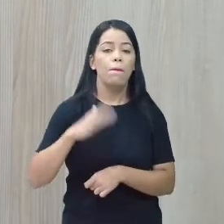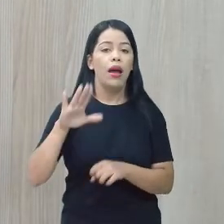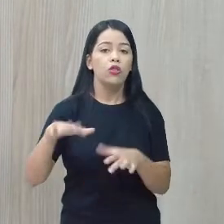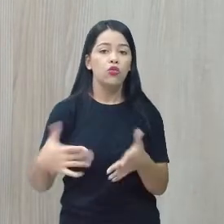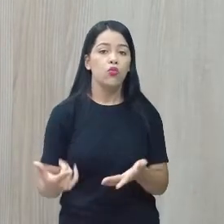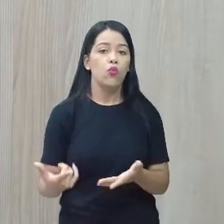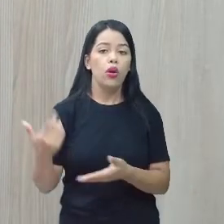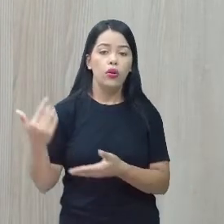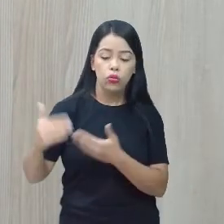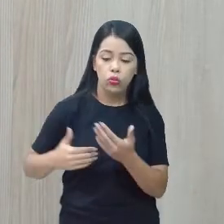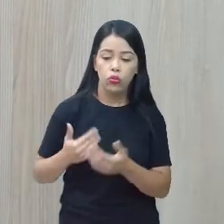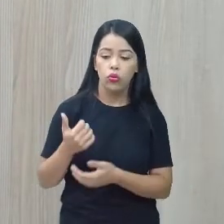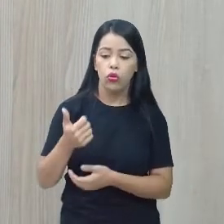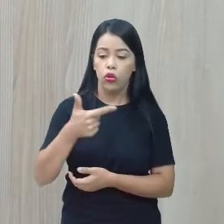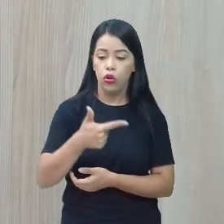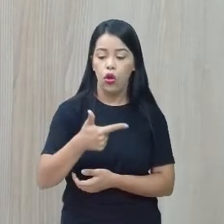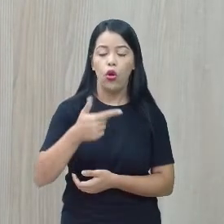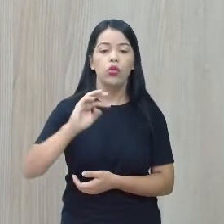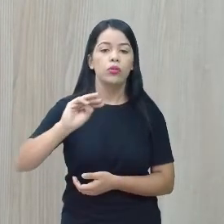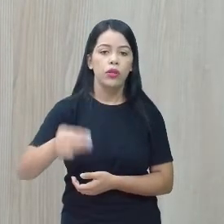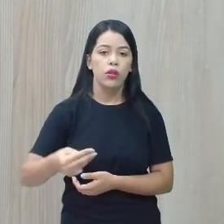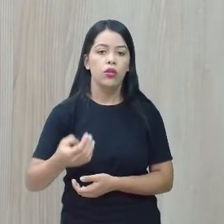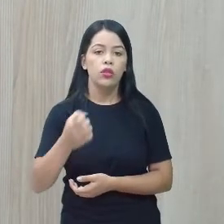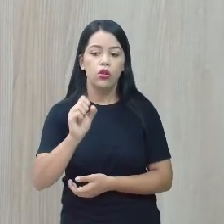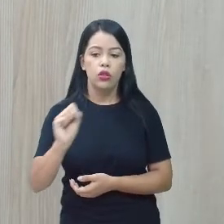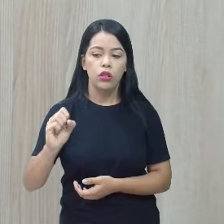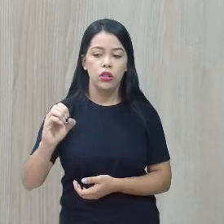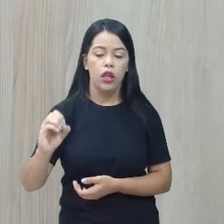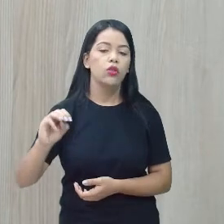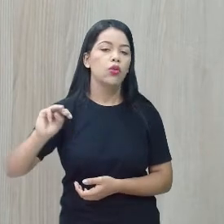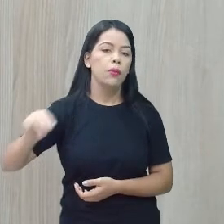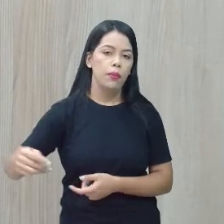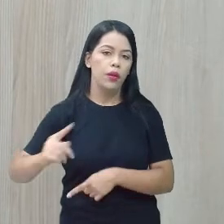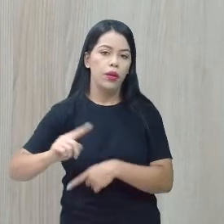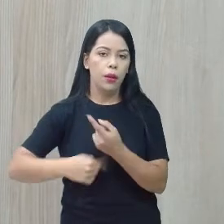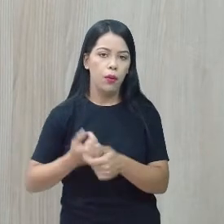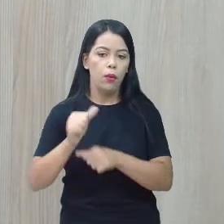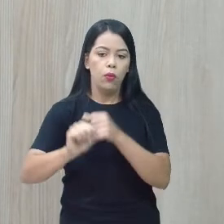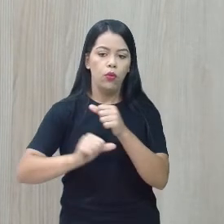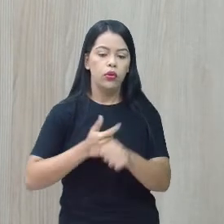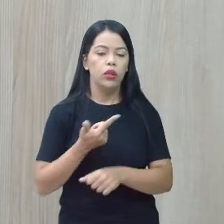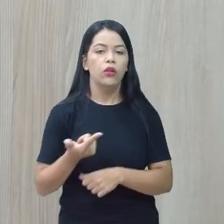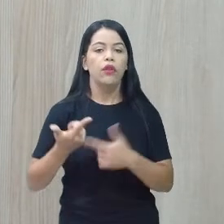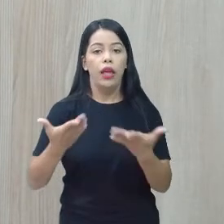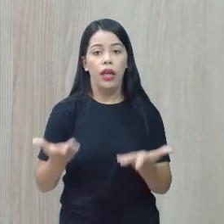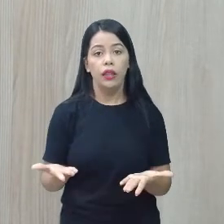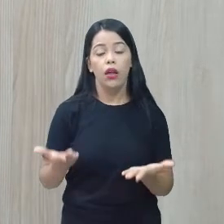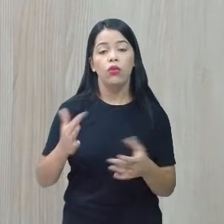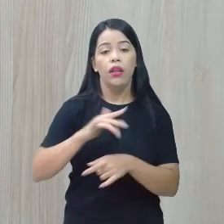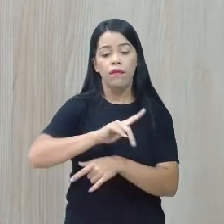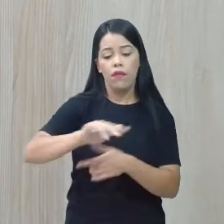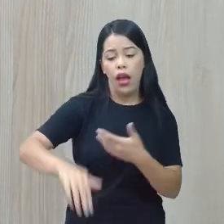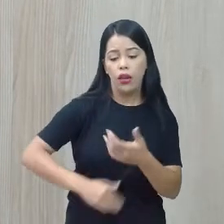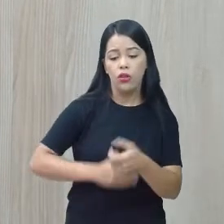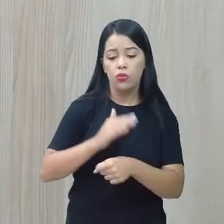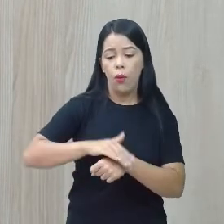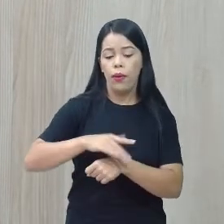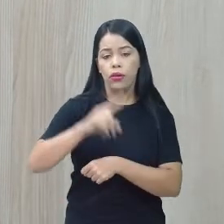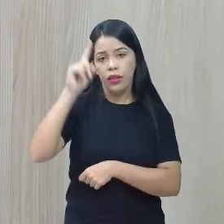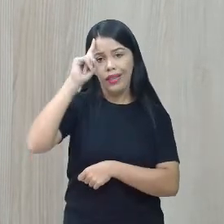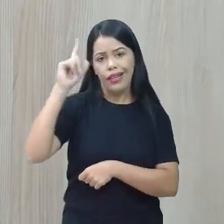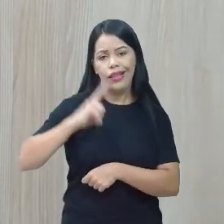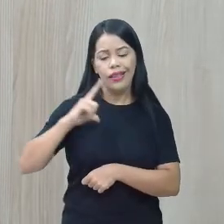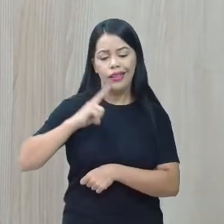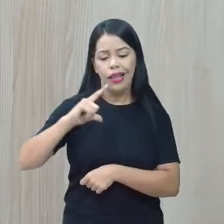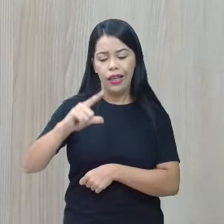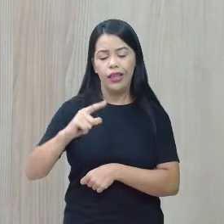os 2.800.000. Então essa questão aí da aproximação, você pode ver em diversas situações. Outra coisa para eu passar a